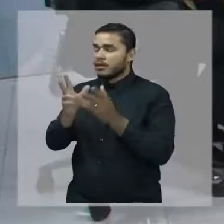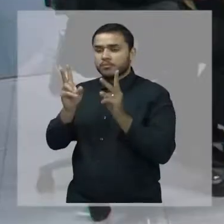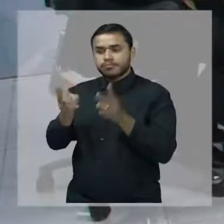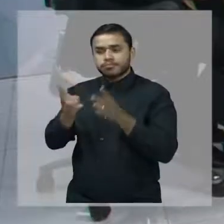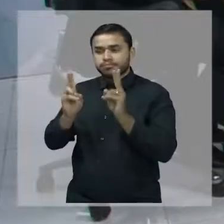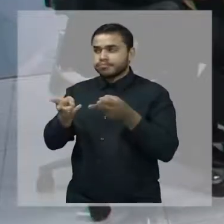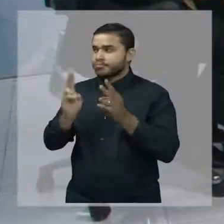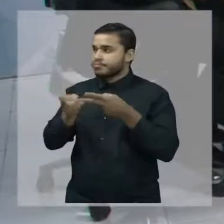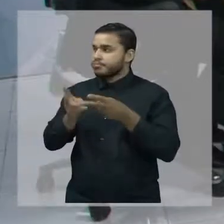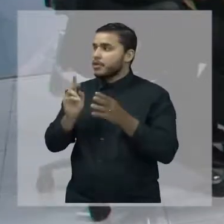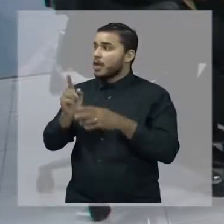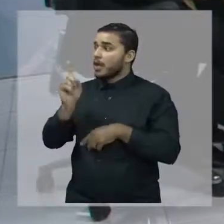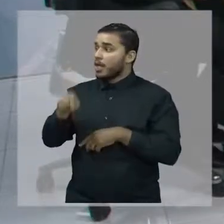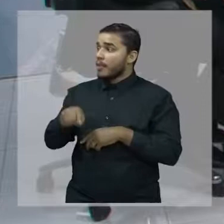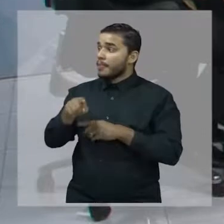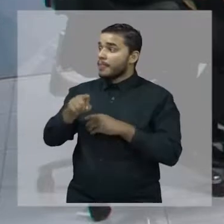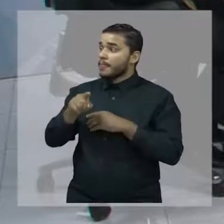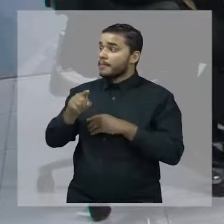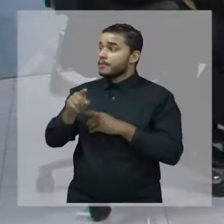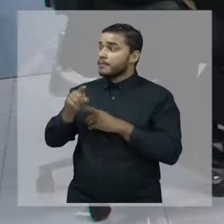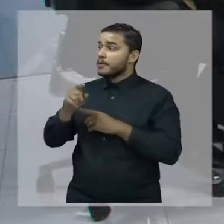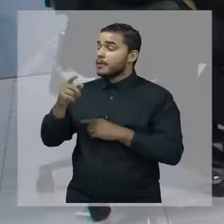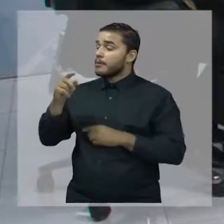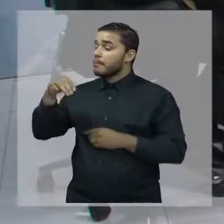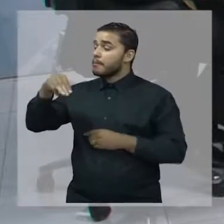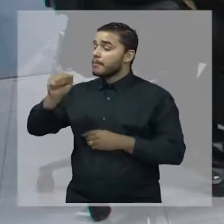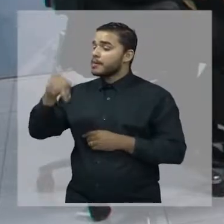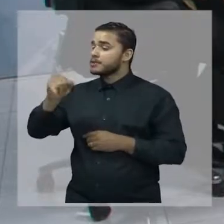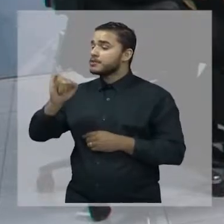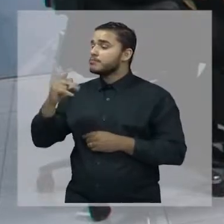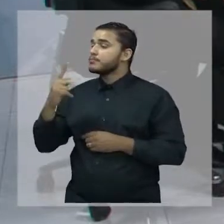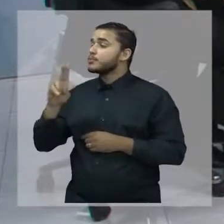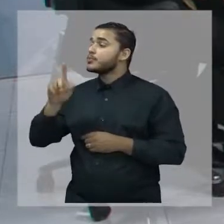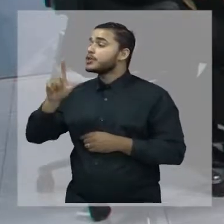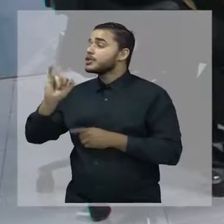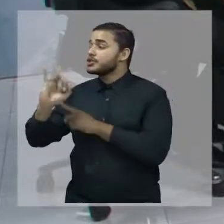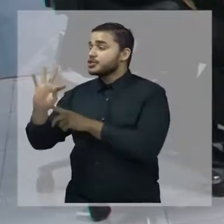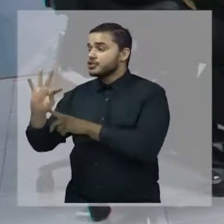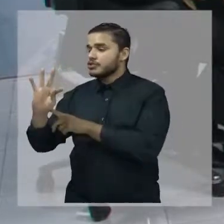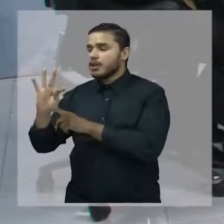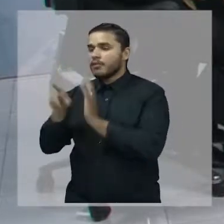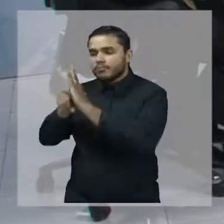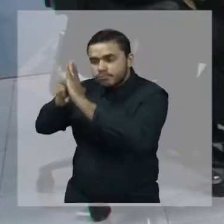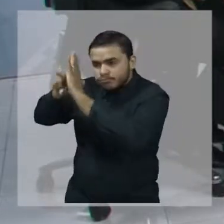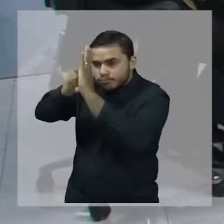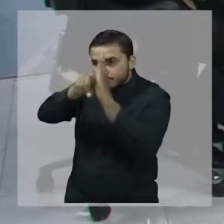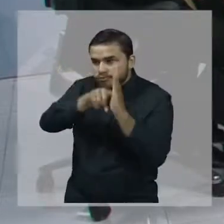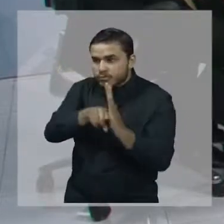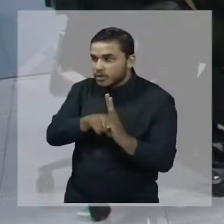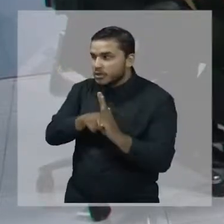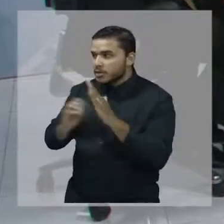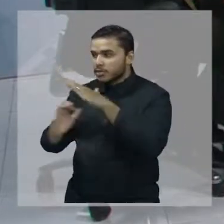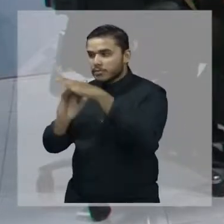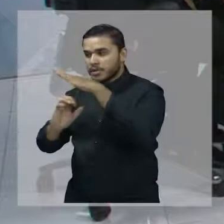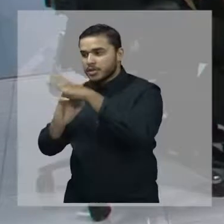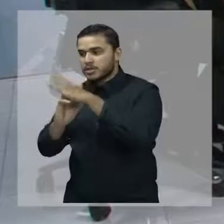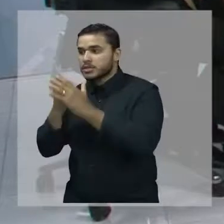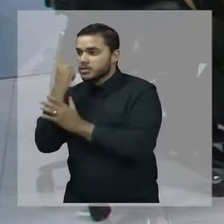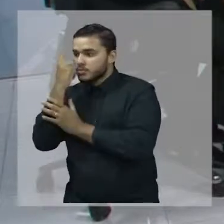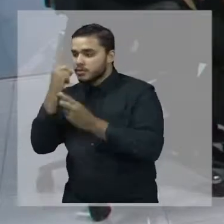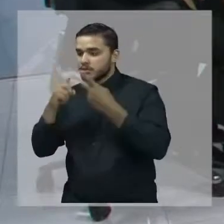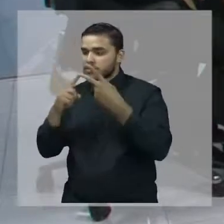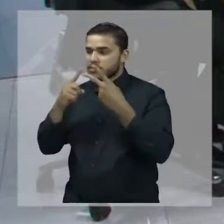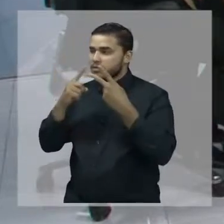espanholas, inglesas ou francesas, e muito menos nos bancos italianos ou nos bancos suíços. A Alemanha, ou seja, a estatal alemã? A Siemens, BMW,